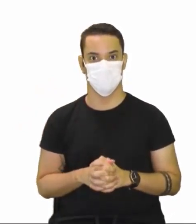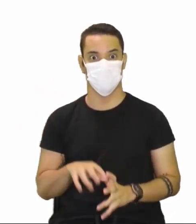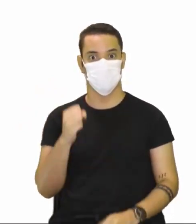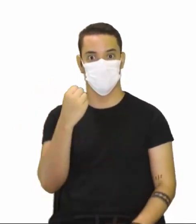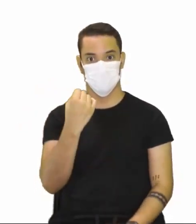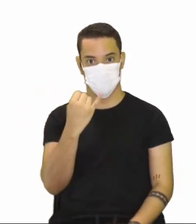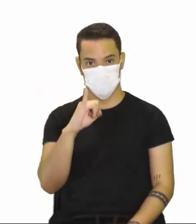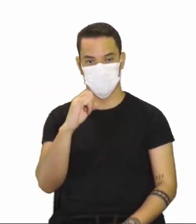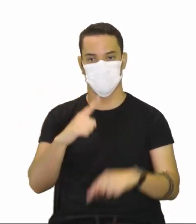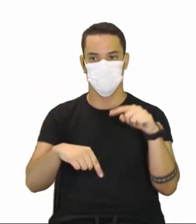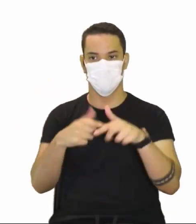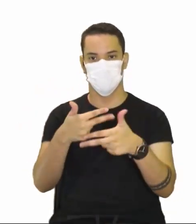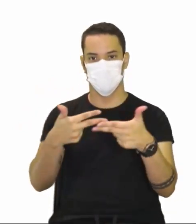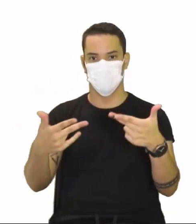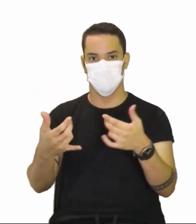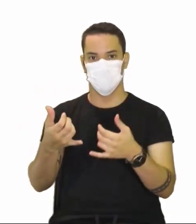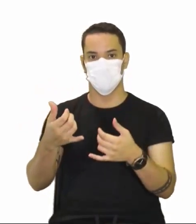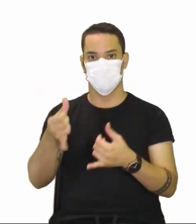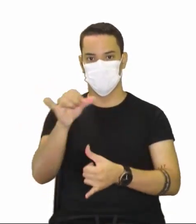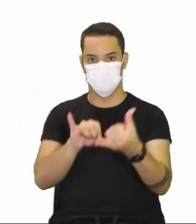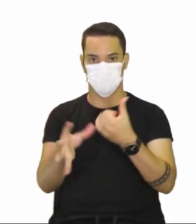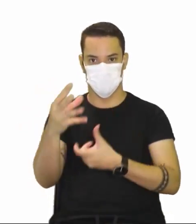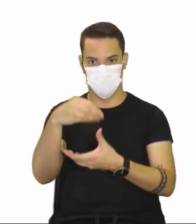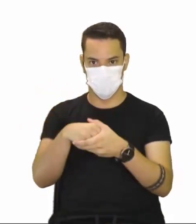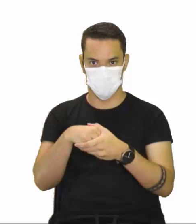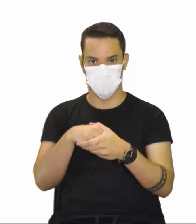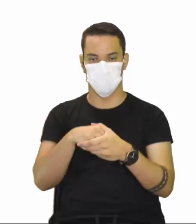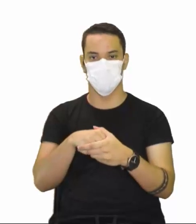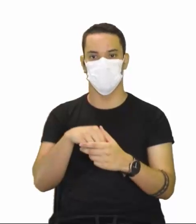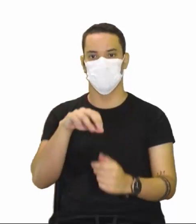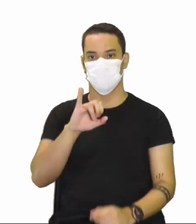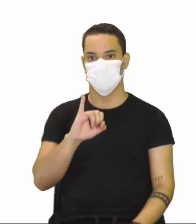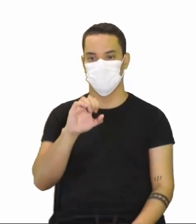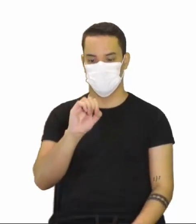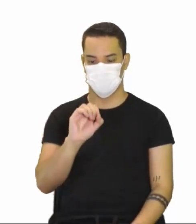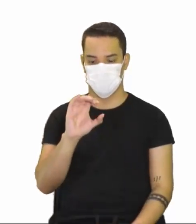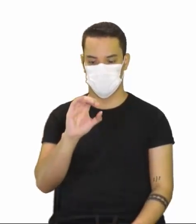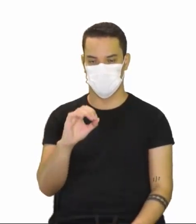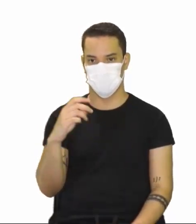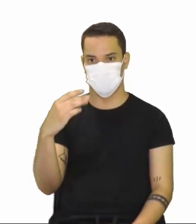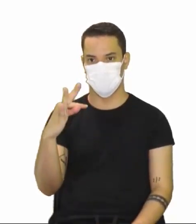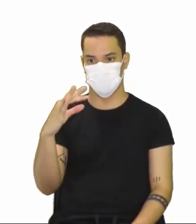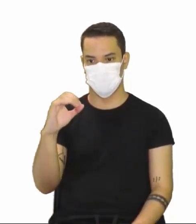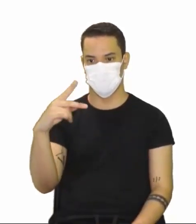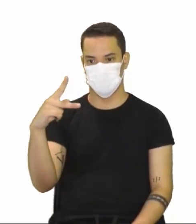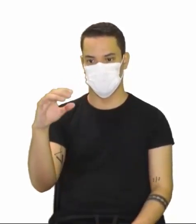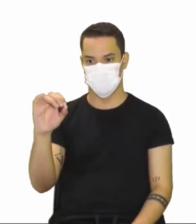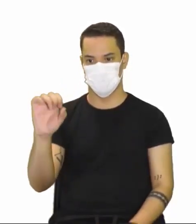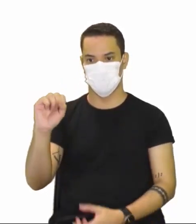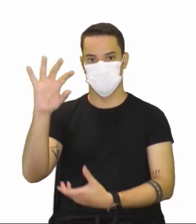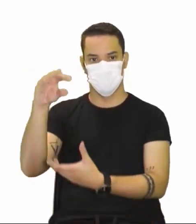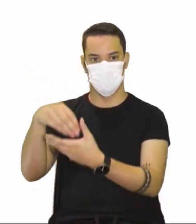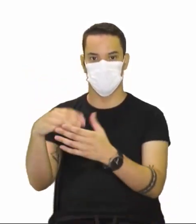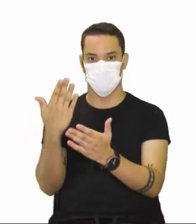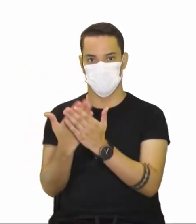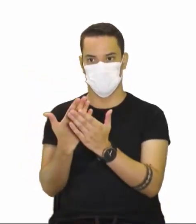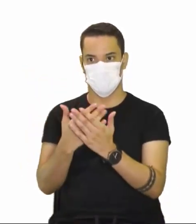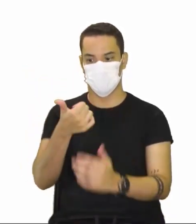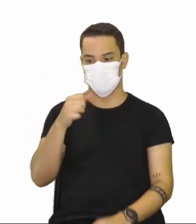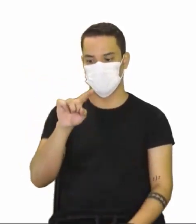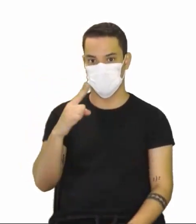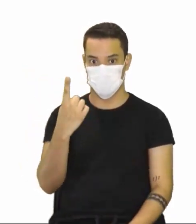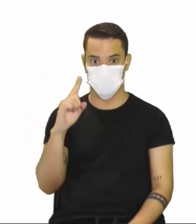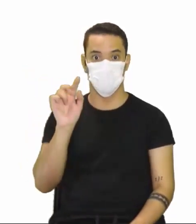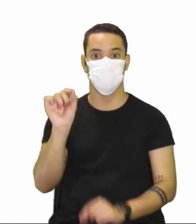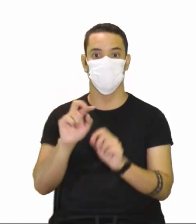Quanto ao elemento químico e isótopos, nesta aula 18.1, nós vimos que o que difere